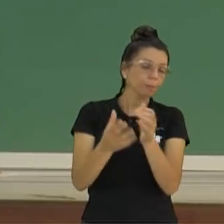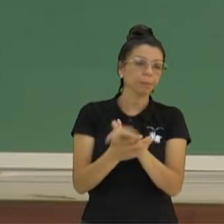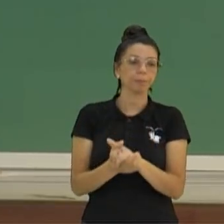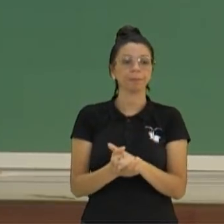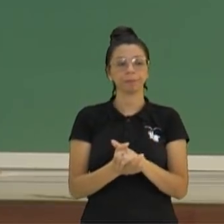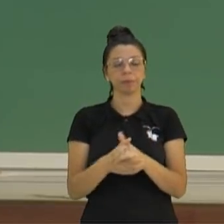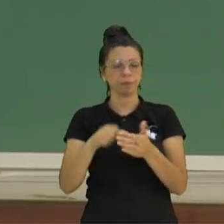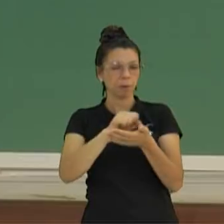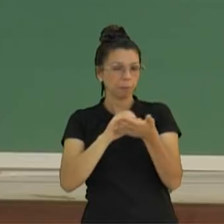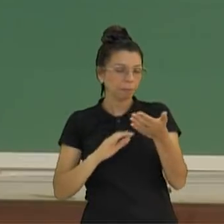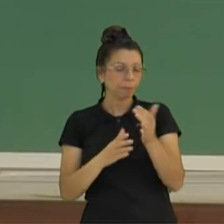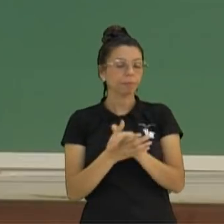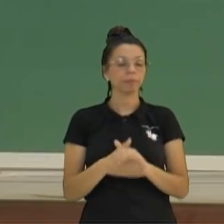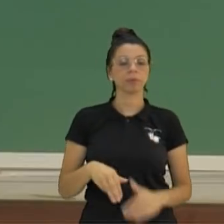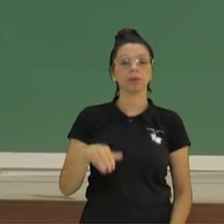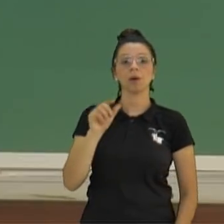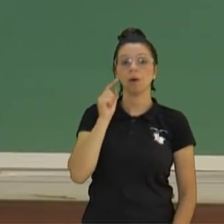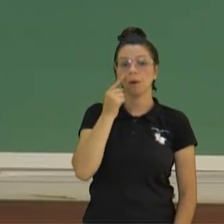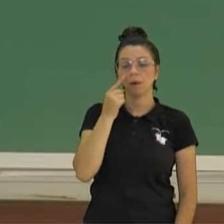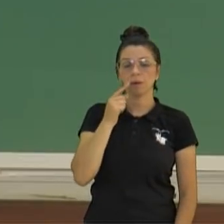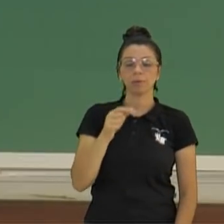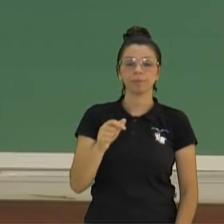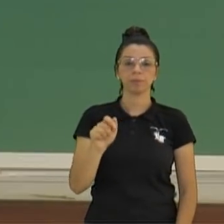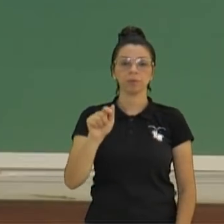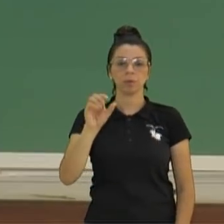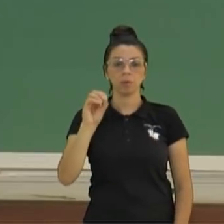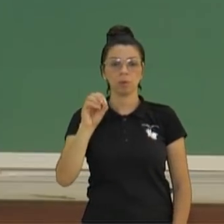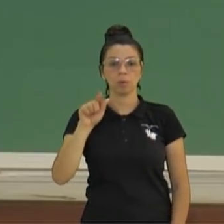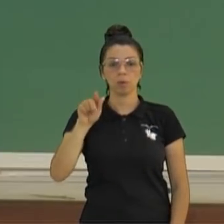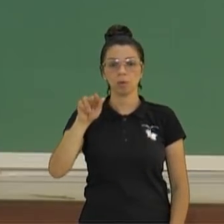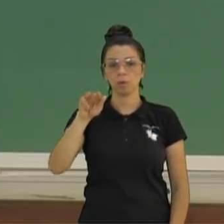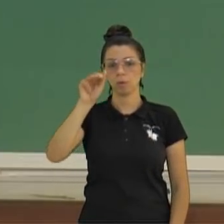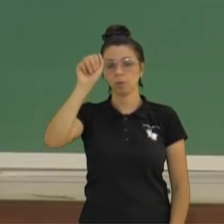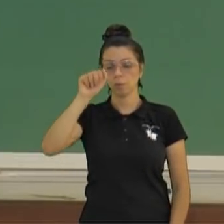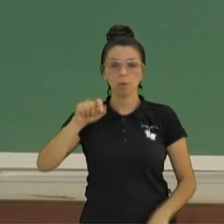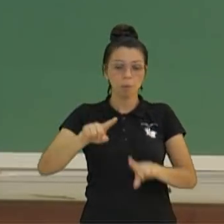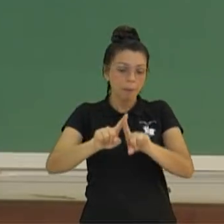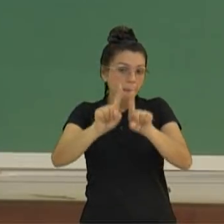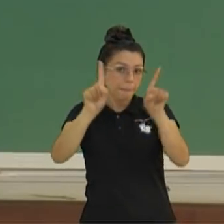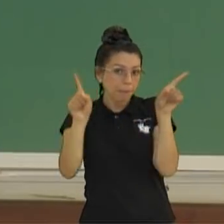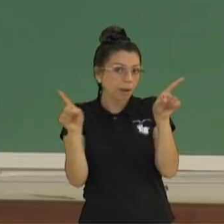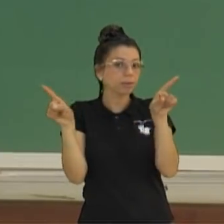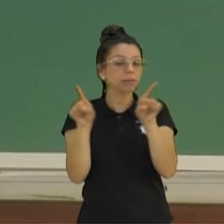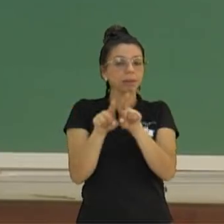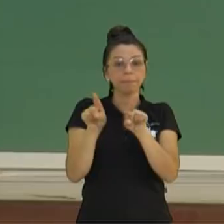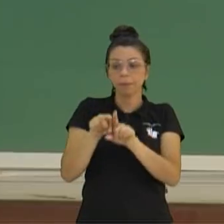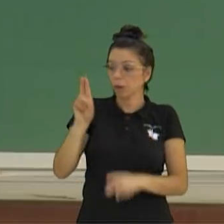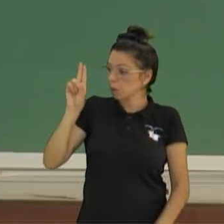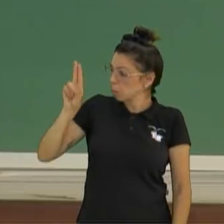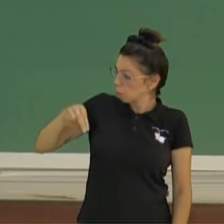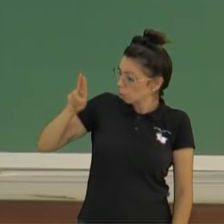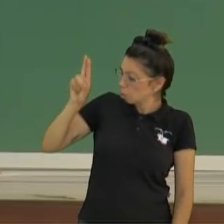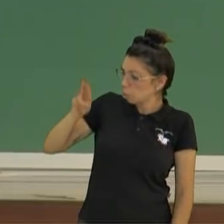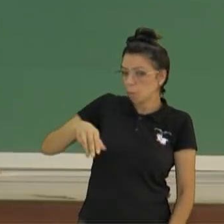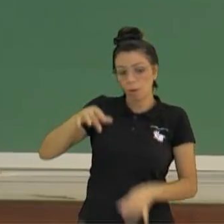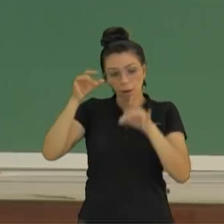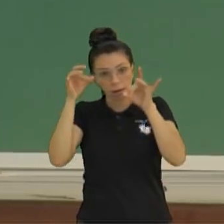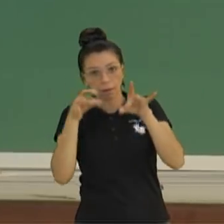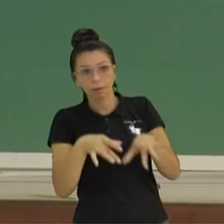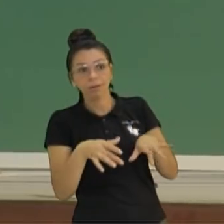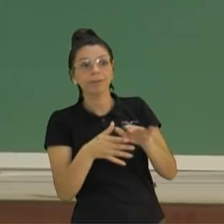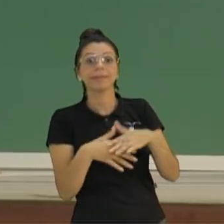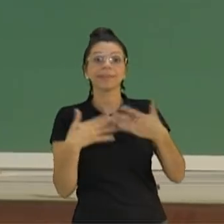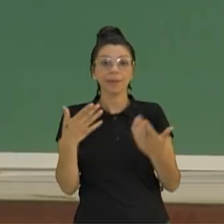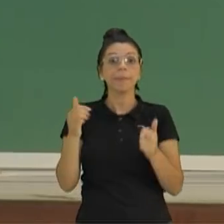guerreiro, mas também não deixaria de lado uma boa batalha. Veja só, deu certo. Então, eu